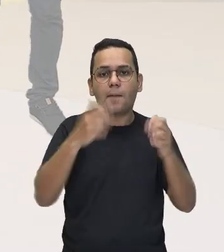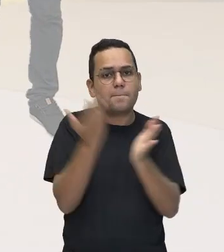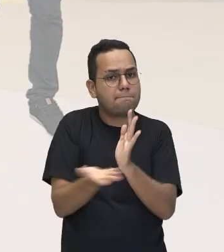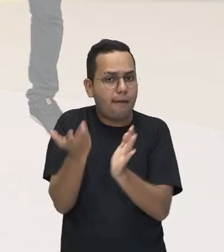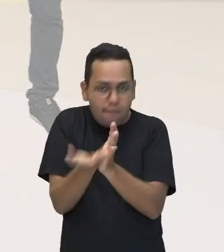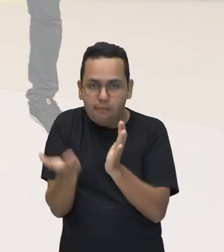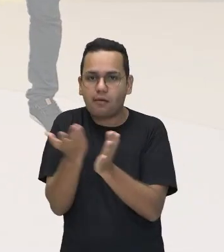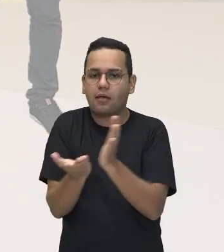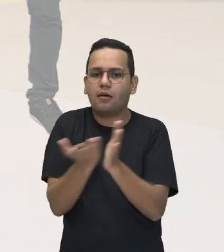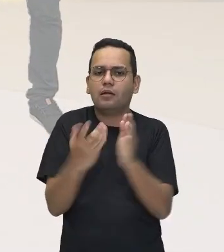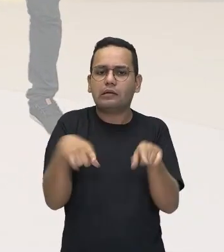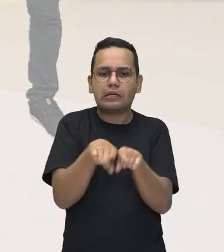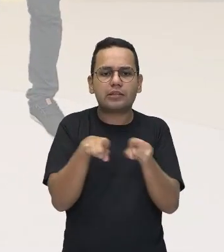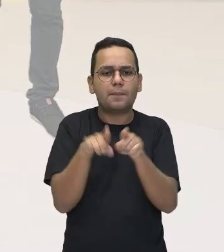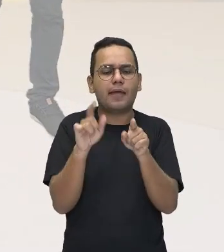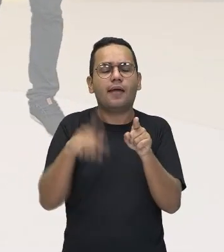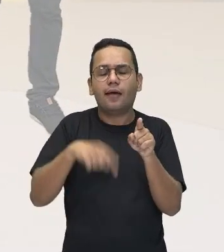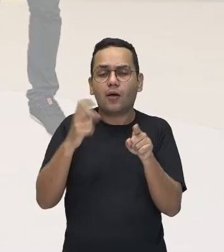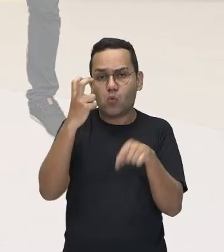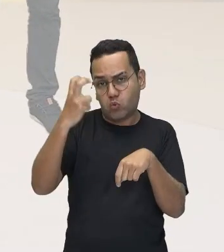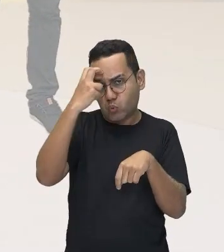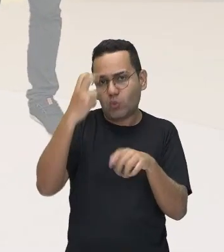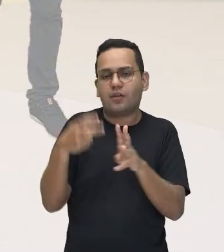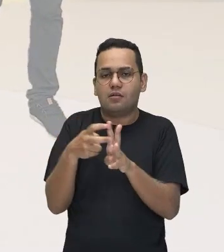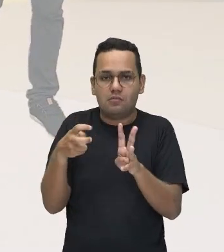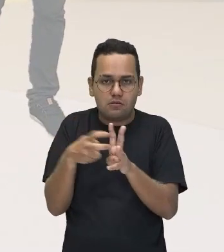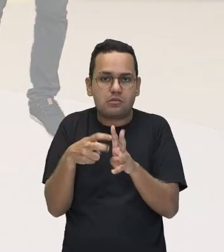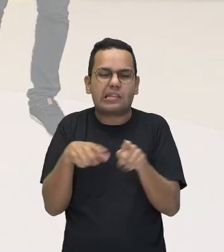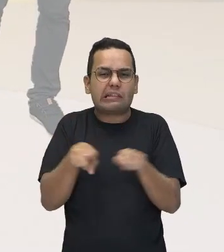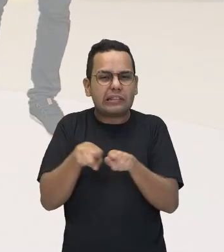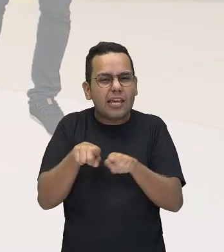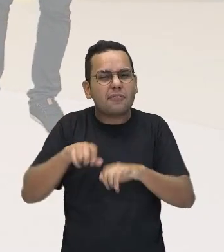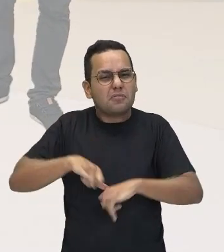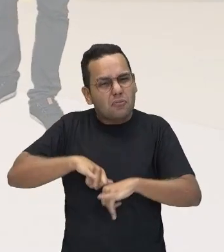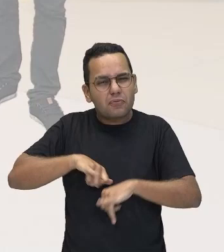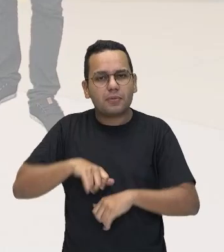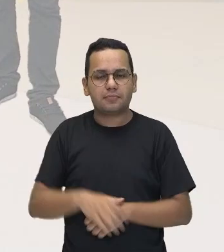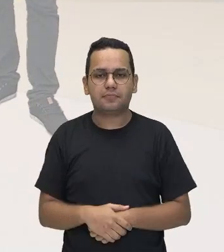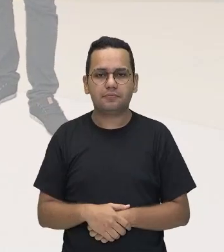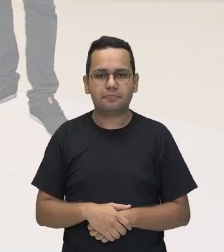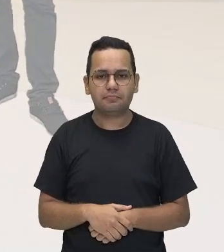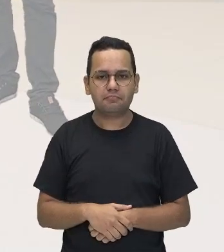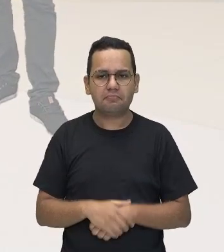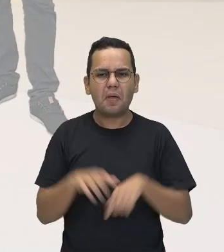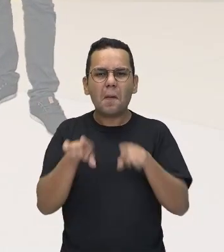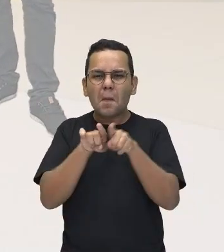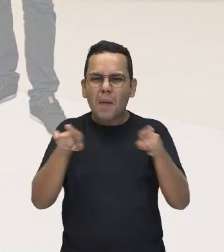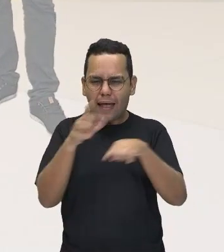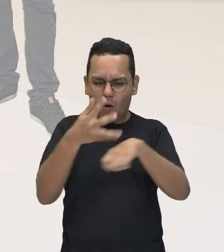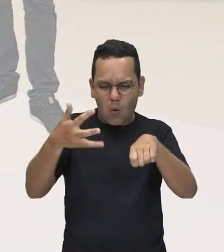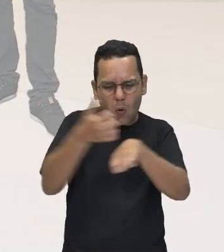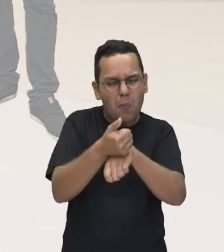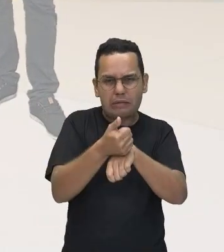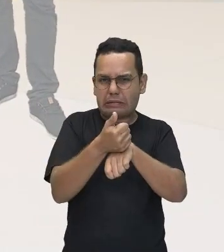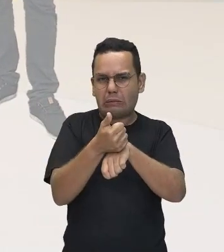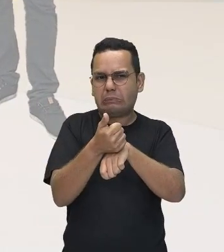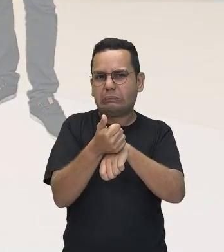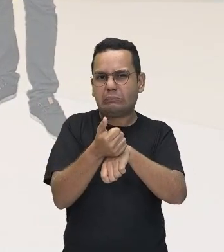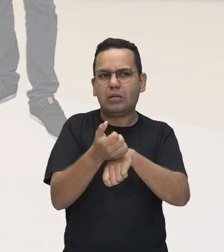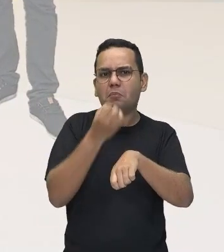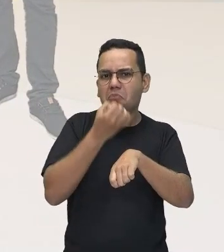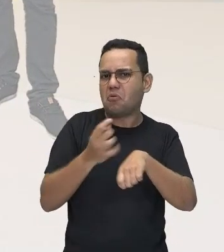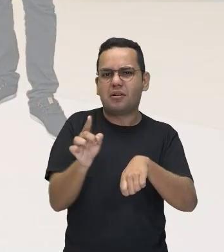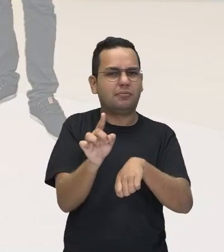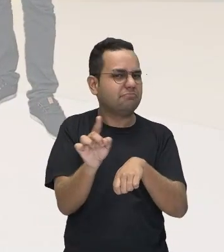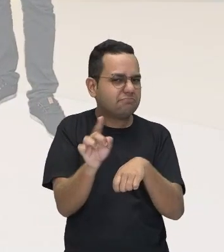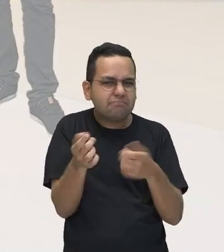essa ocupação, que se inicia com a chegada dos europeus, não trouxe muitos benefícios para a região. E esse processo